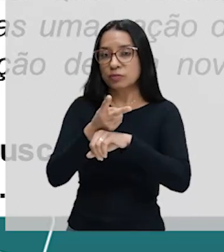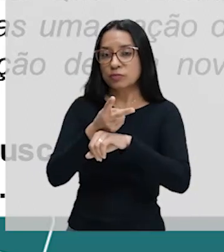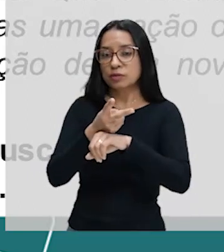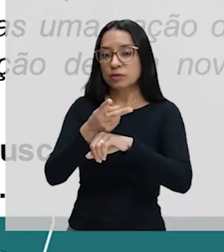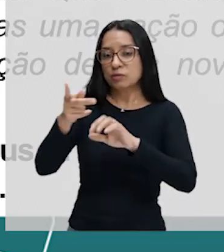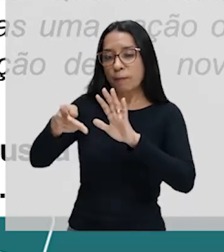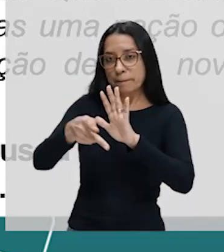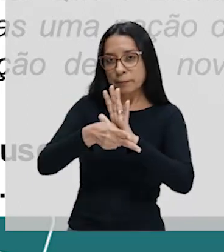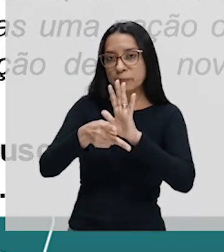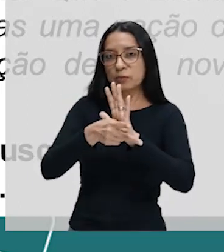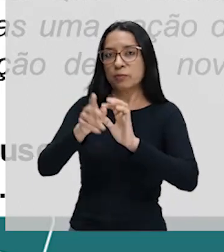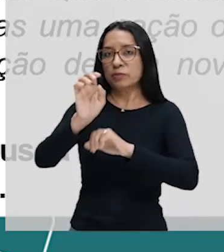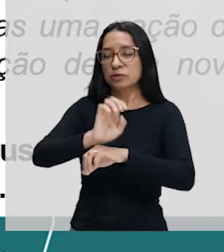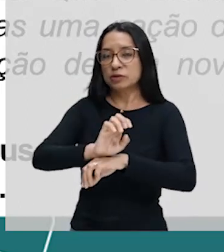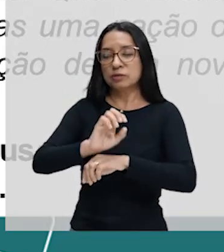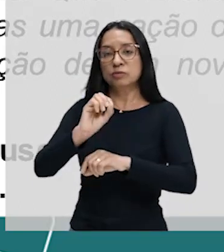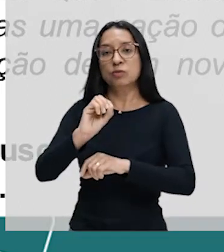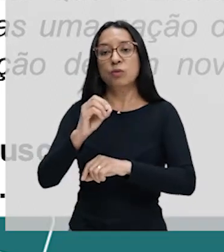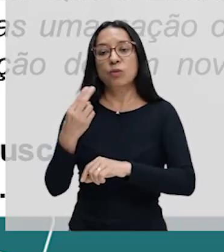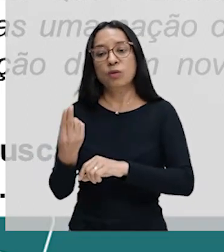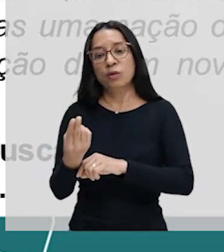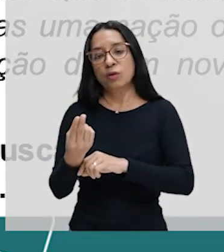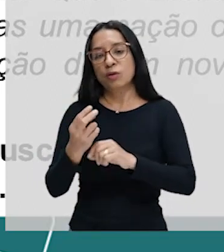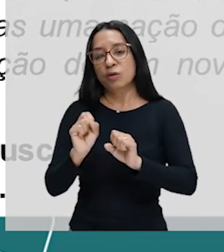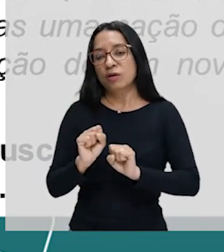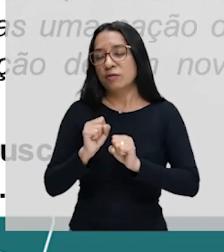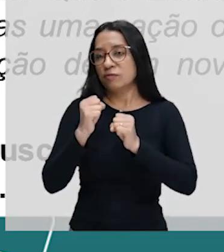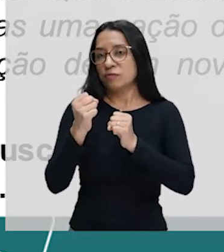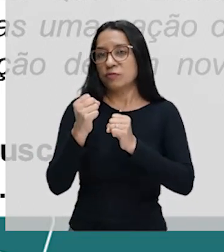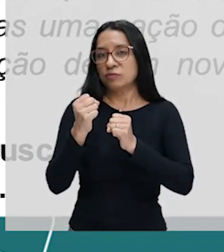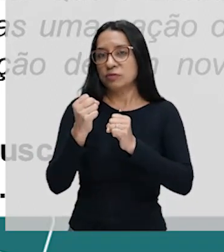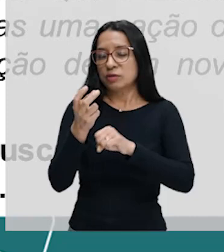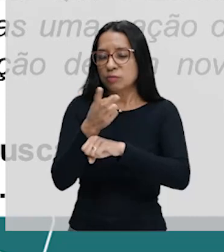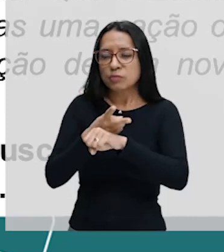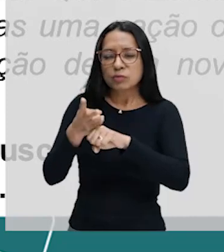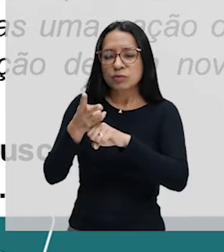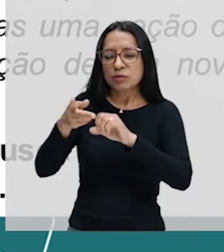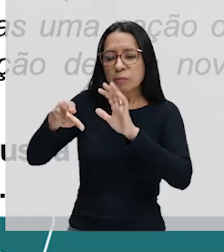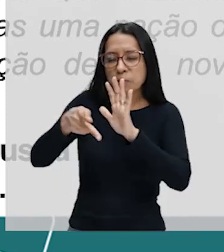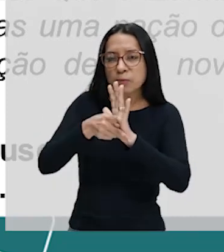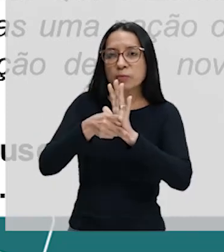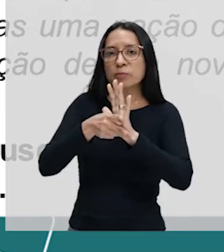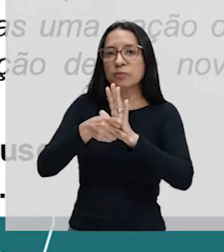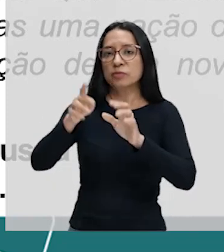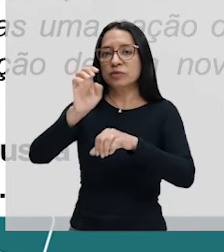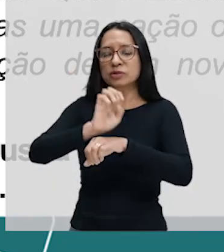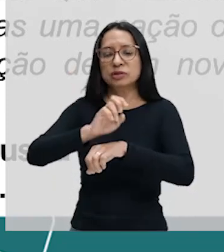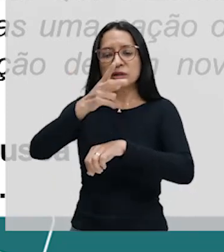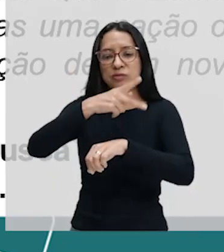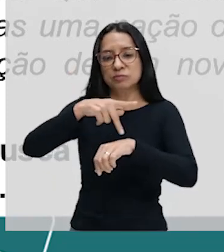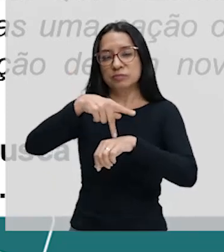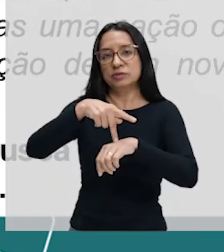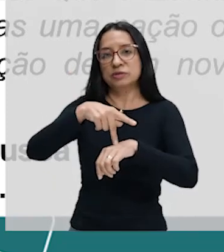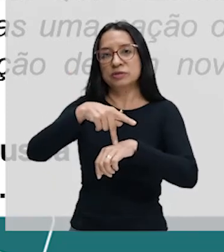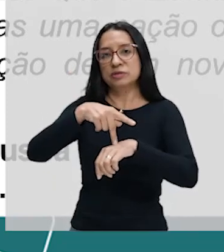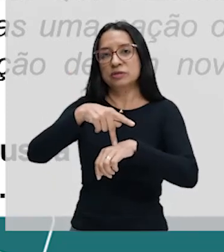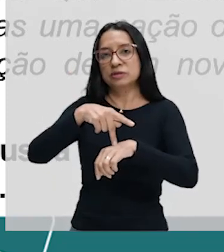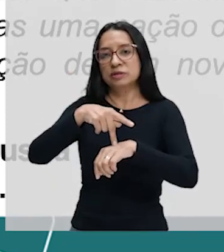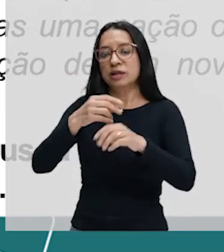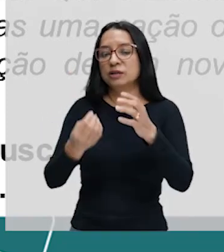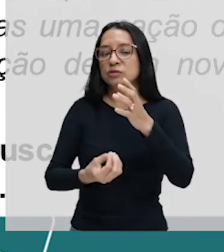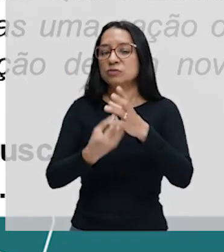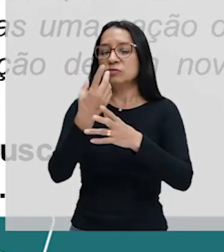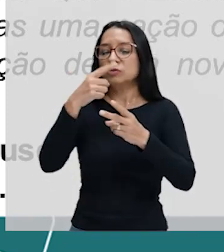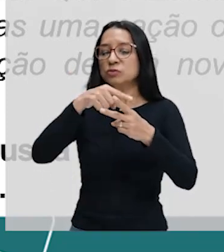estado próprio, tá certo? Ou buscando maior força mesmo dentro do seu próprio estado. E aí vão surgir dois tipos de movimento a